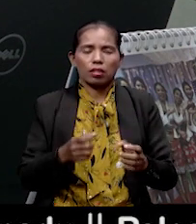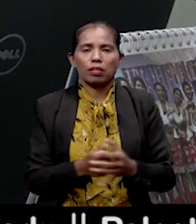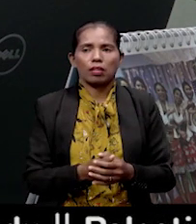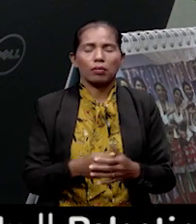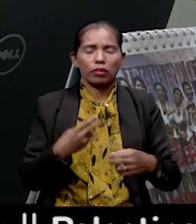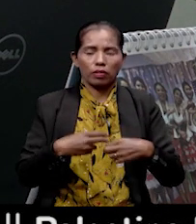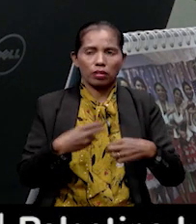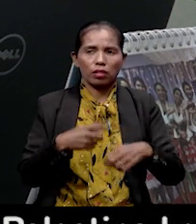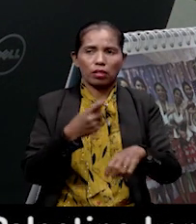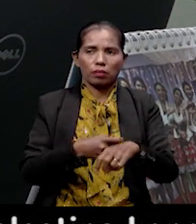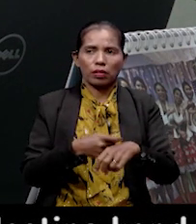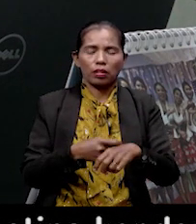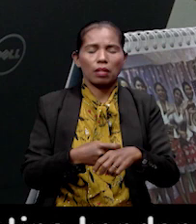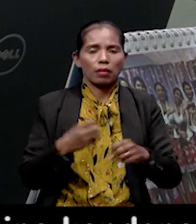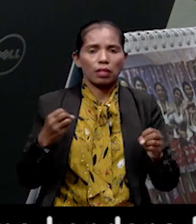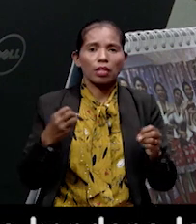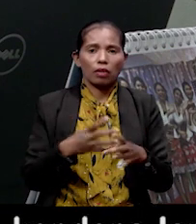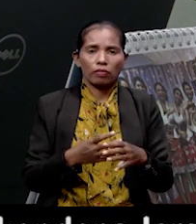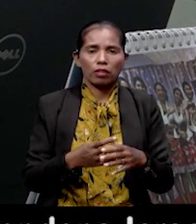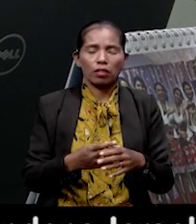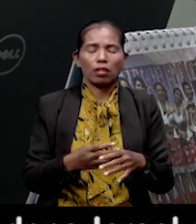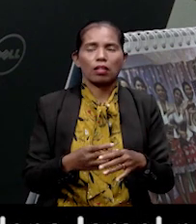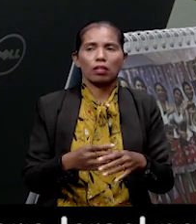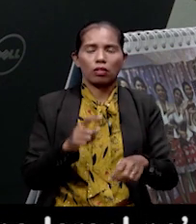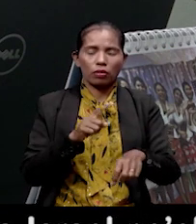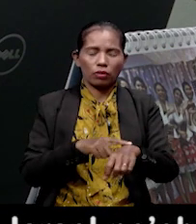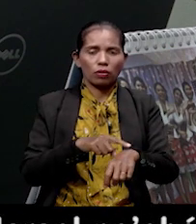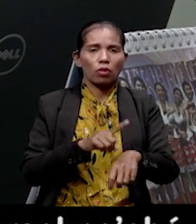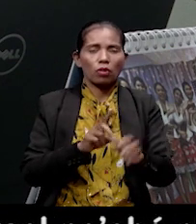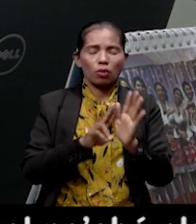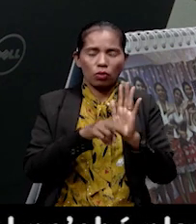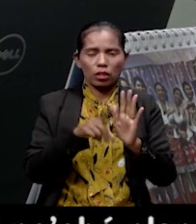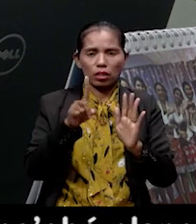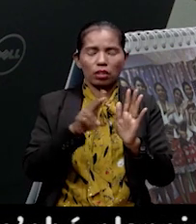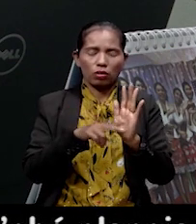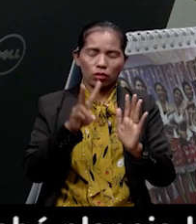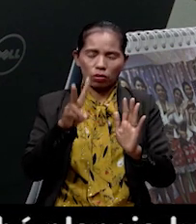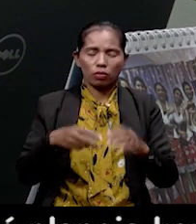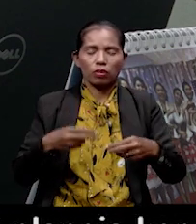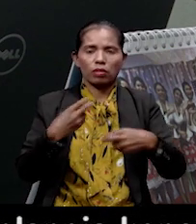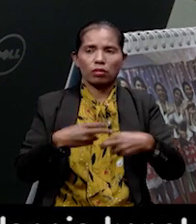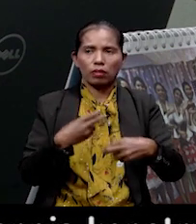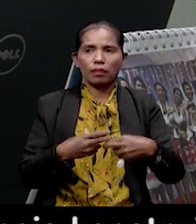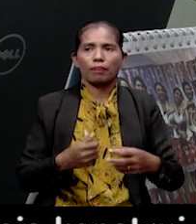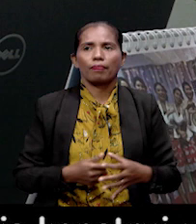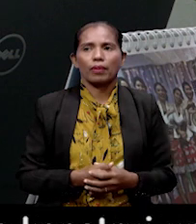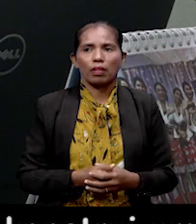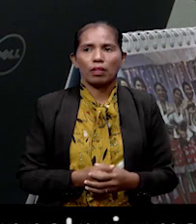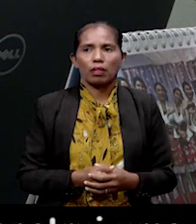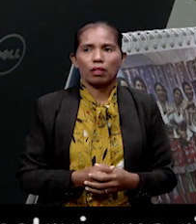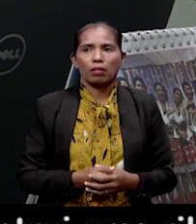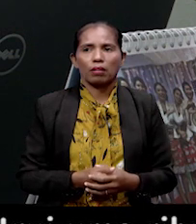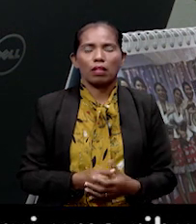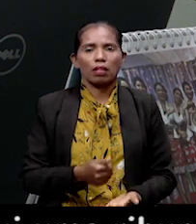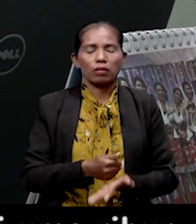tempo kala wen hira ahimate derpente ahimate dalam oras ida oras rua. Mabe ida ne dificulta wen hira pessoal sir saúde sir atu halo